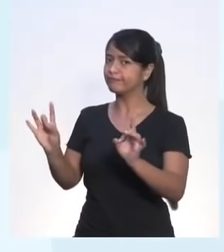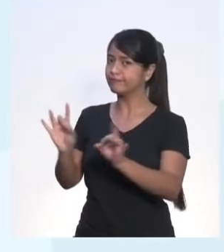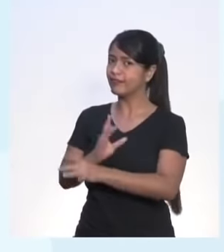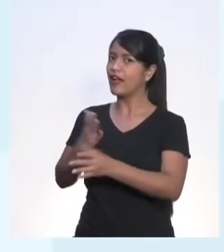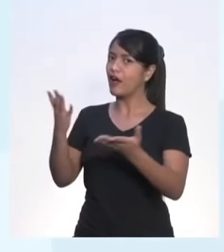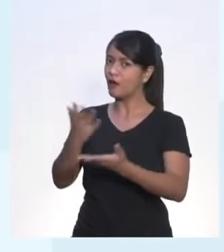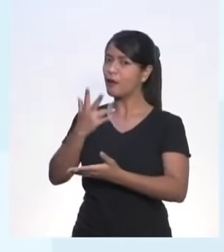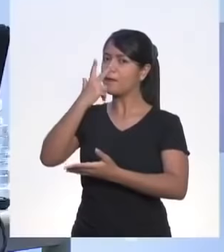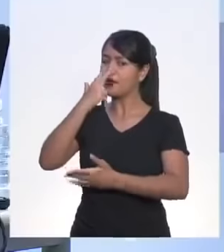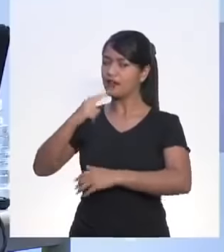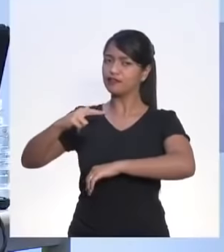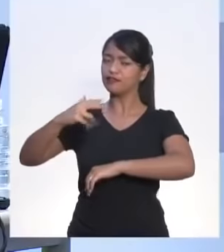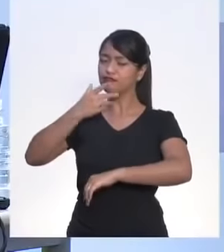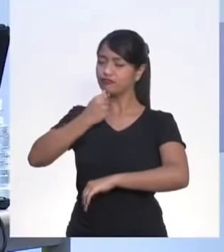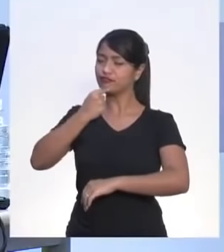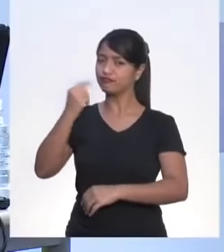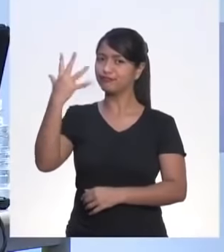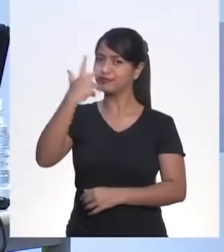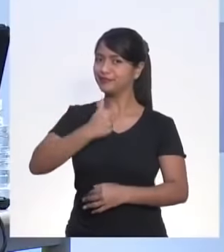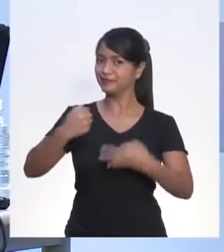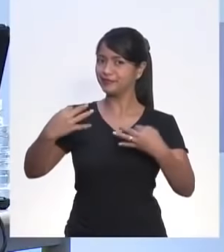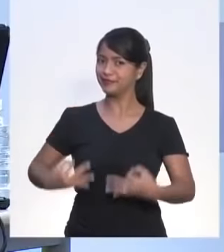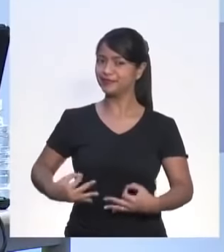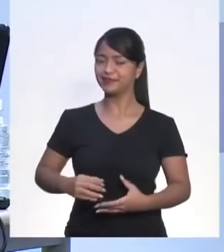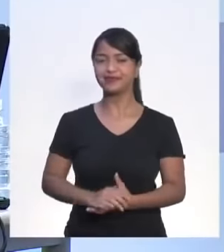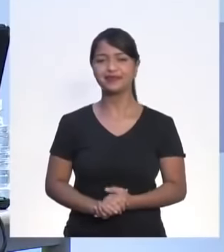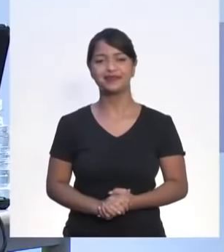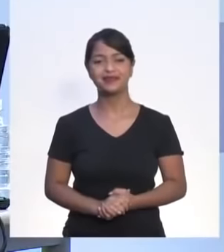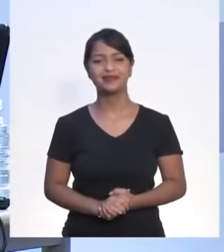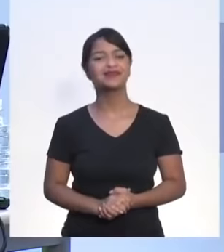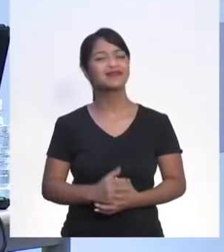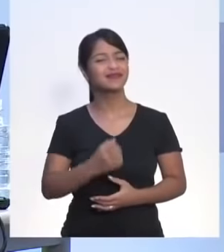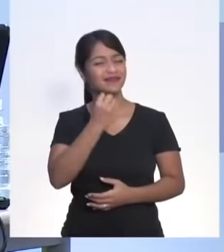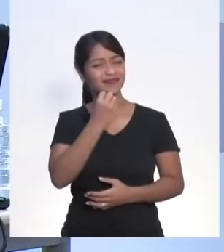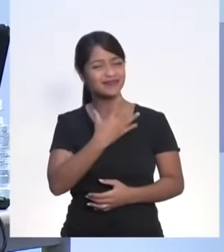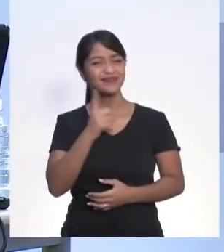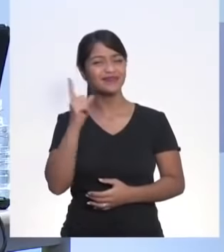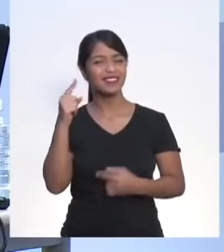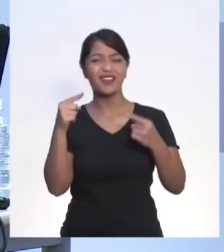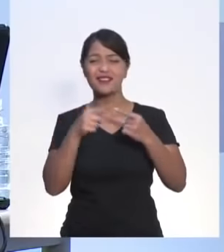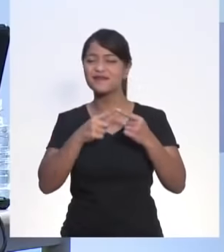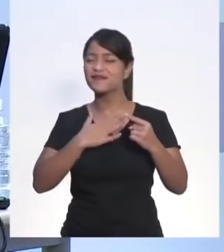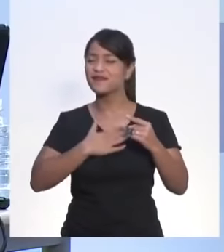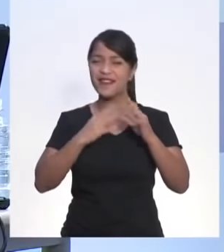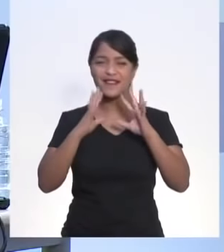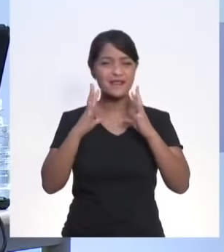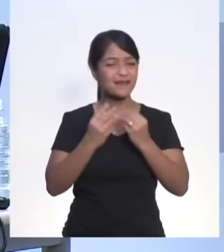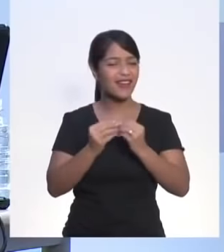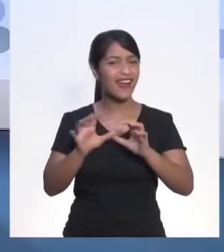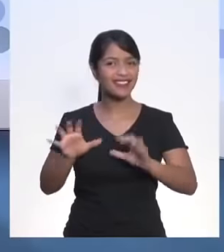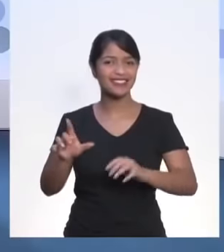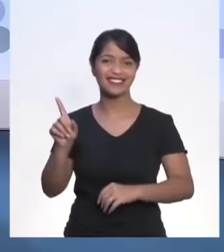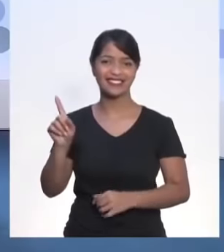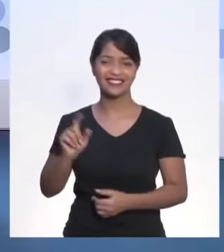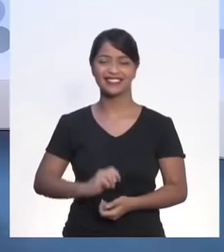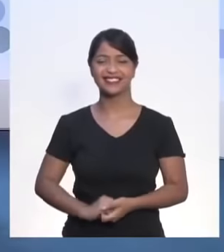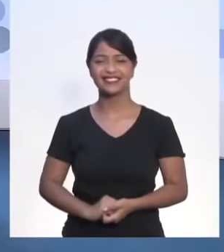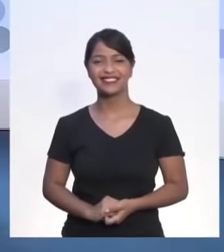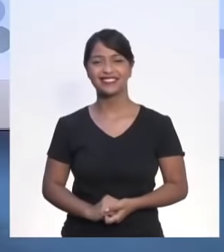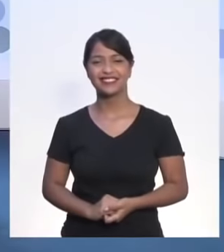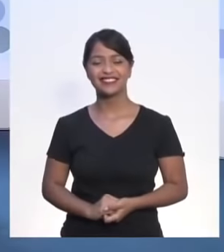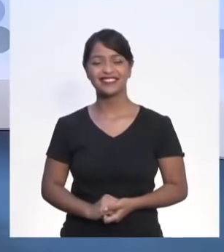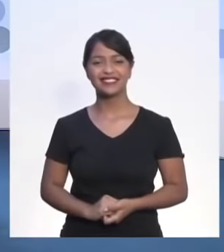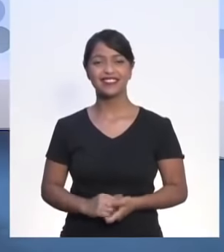rapazinho. Ai, muito bom, gente. Isso aqui é minha família todinha. Todinha minha família, isso daqui. Aí,